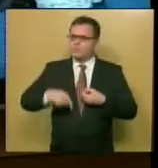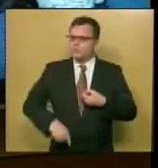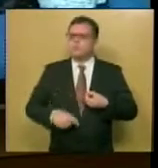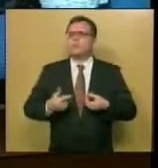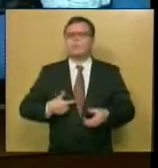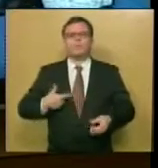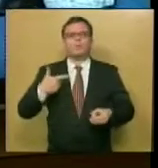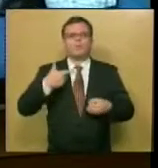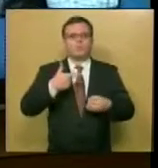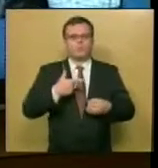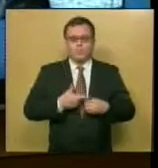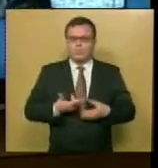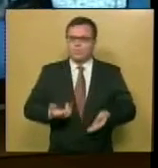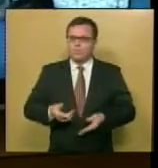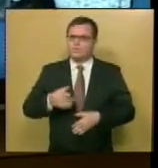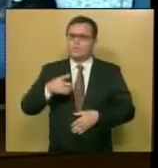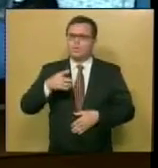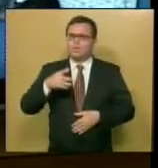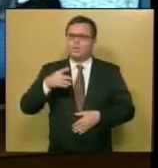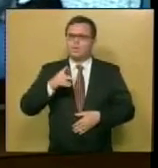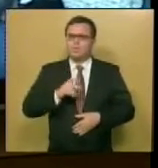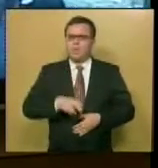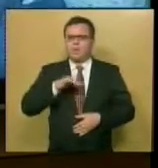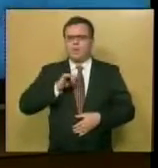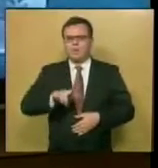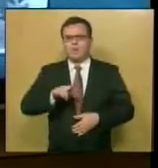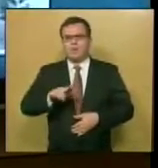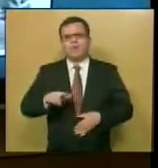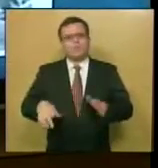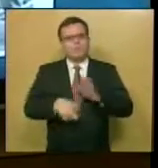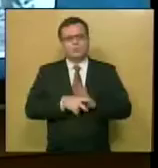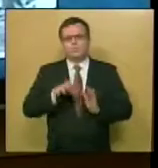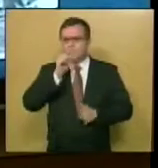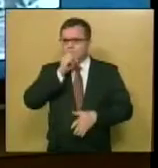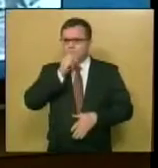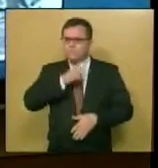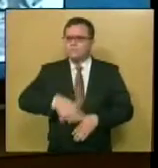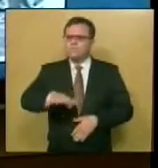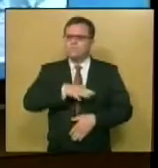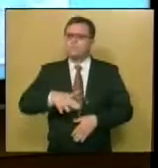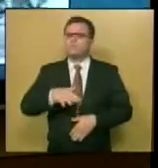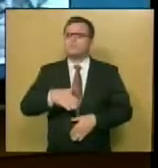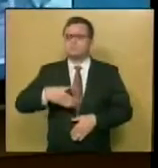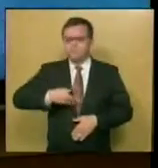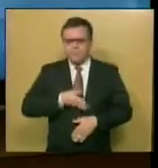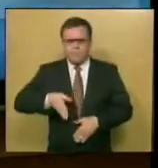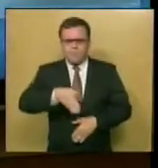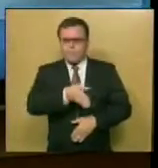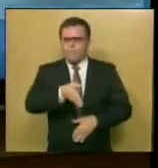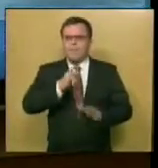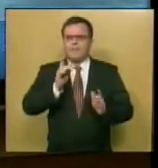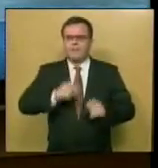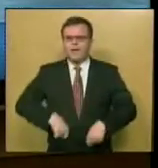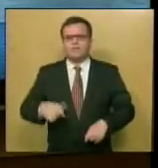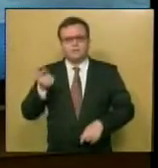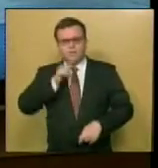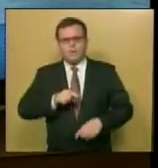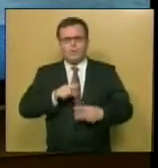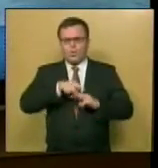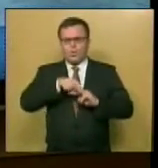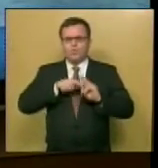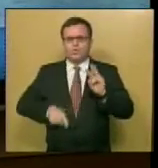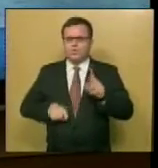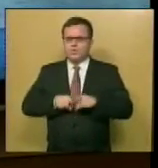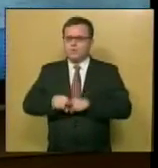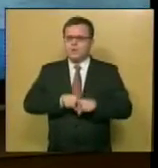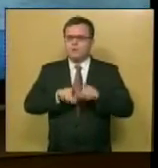abasteciam com o mel de Cabaú das usinas laranjeirenses os alambiques dessa rota sertaneja. Os três irmãos montaram